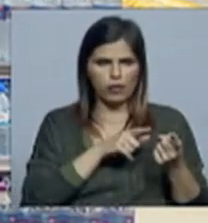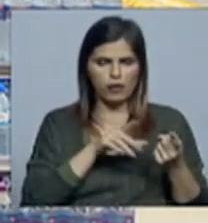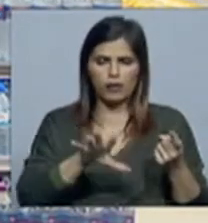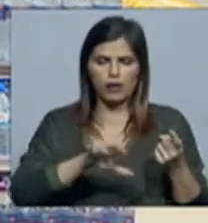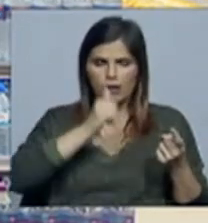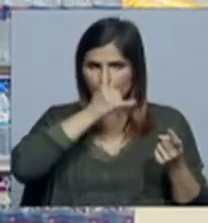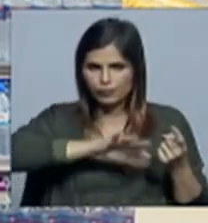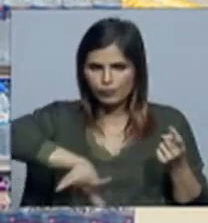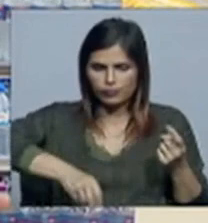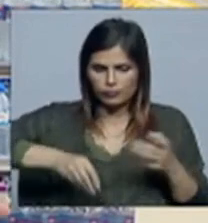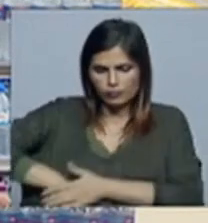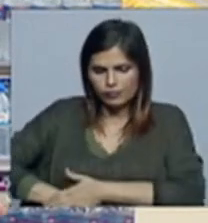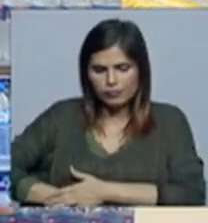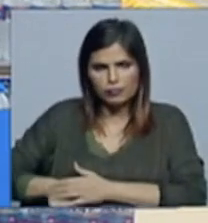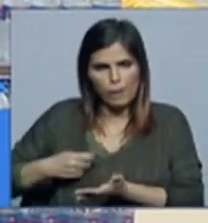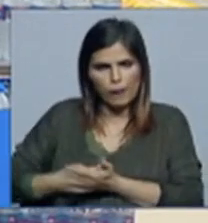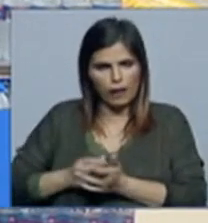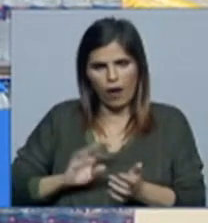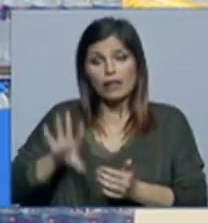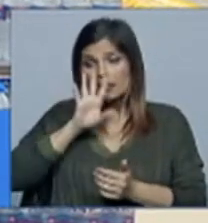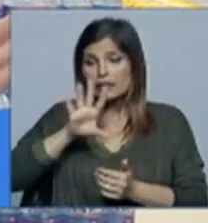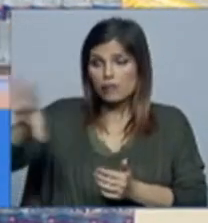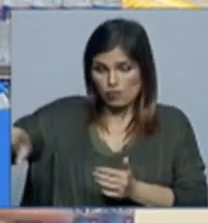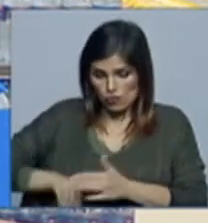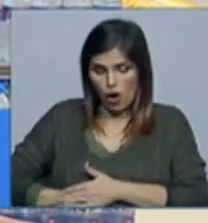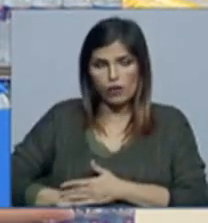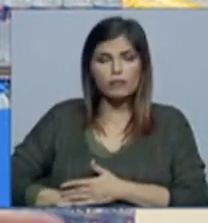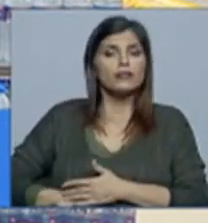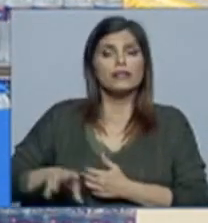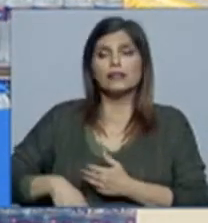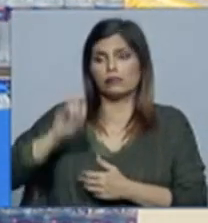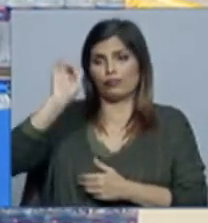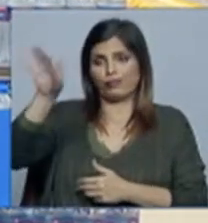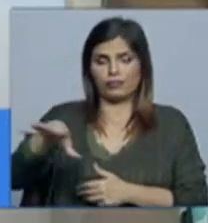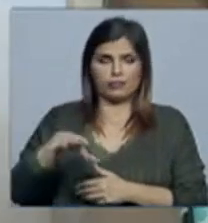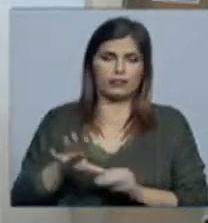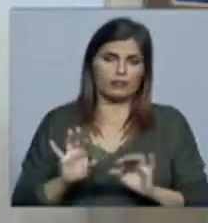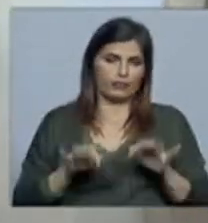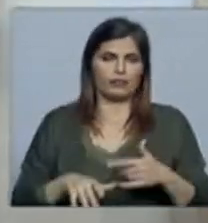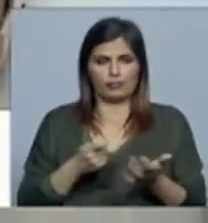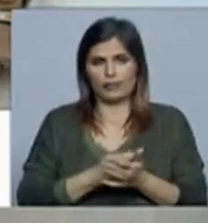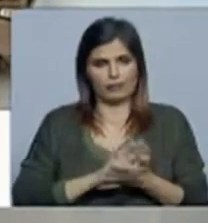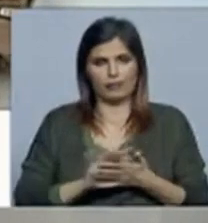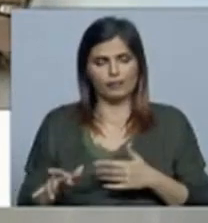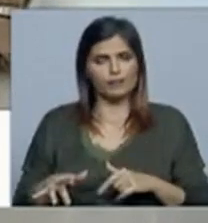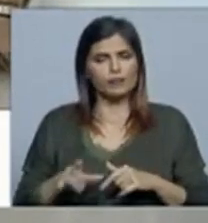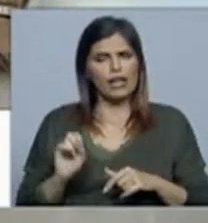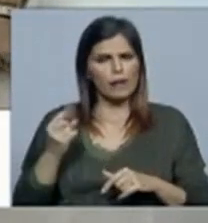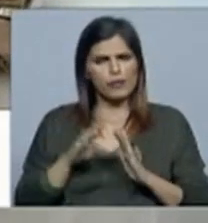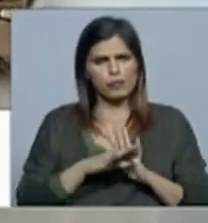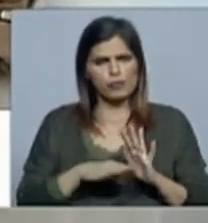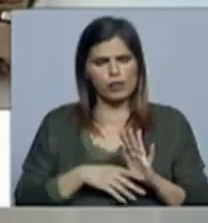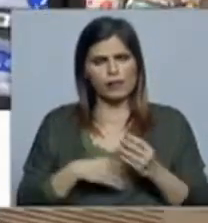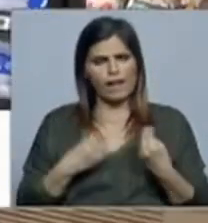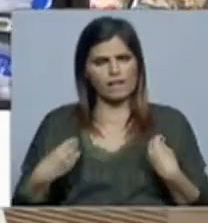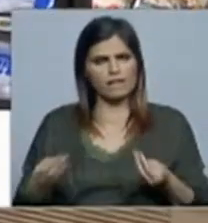prateleira e escondê-lo para não pagar. Portanto, se tirar da prateleira, está no carrinho. Se vou devolver à prateleira, sai do carrinho. A rapidez do processo é o mais